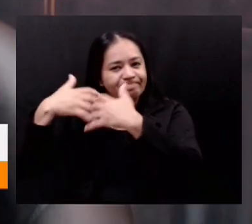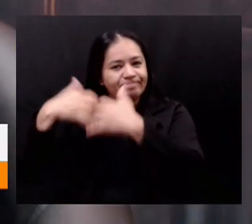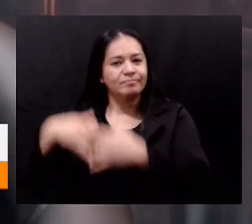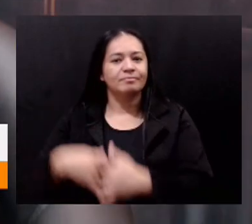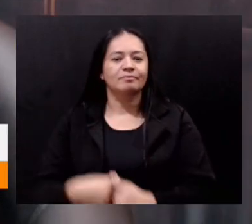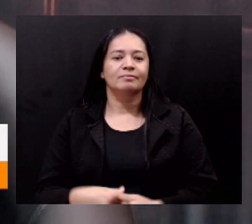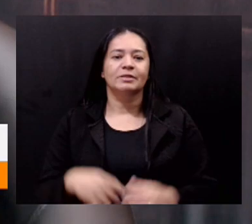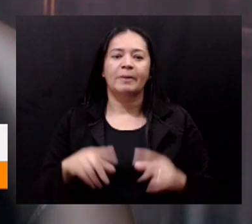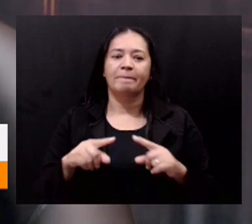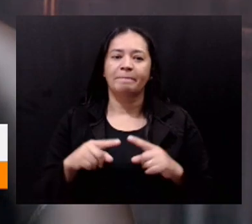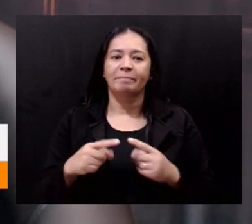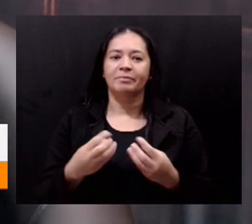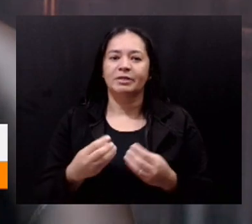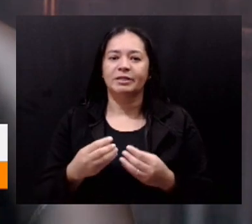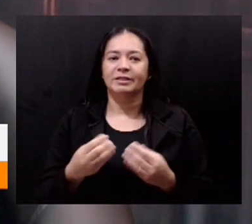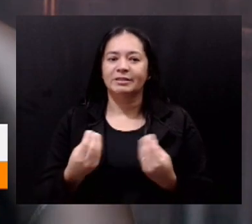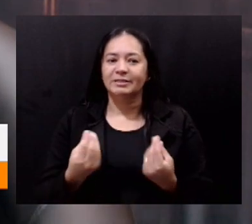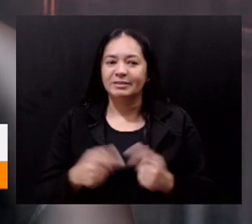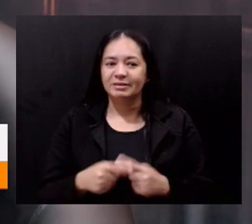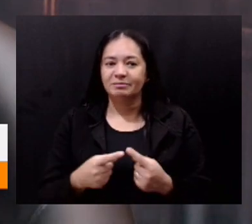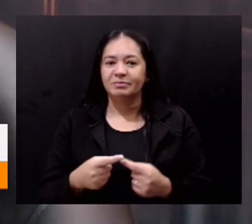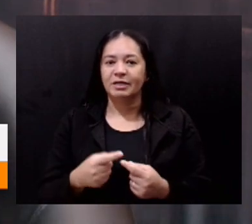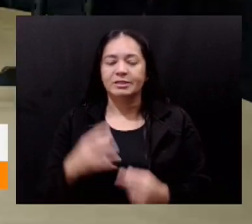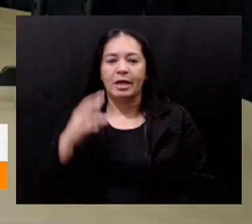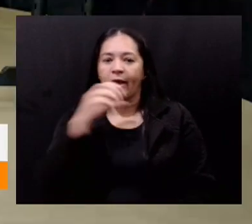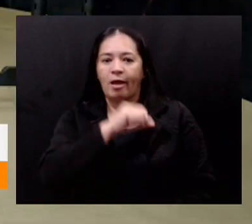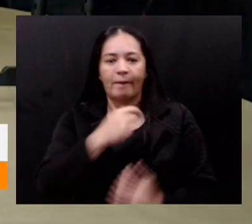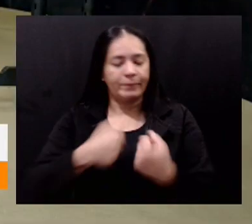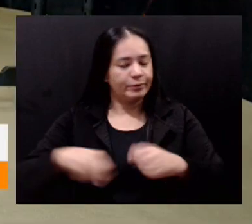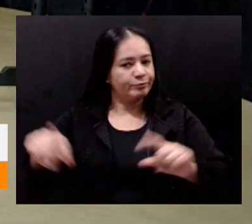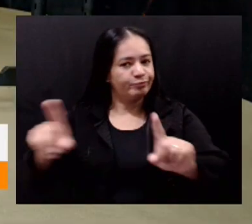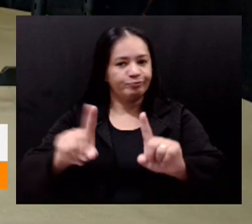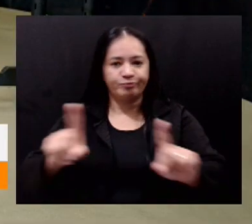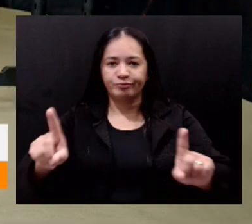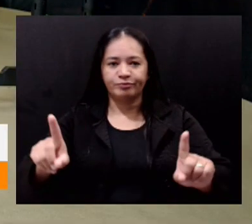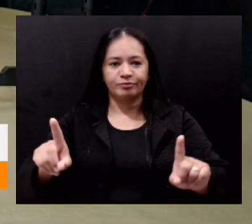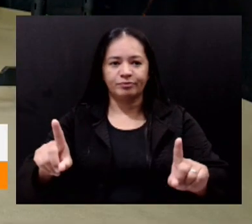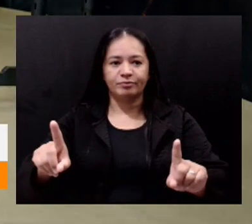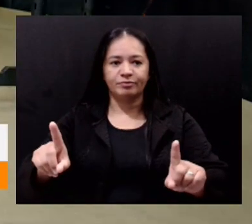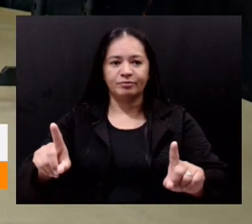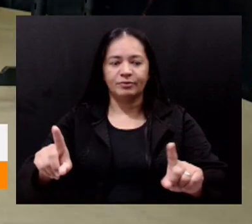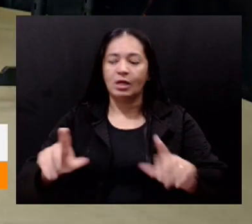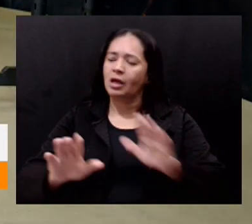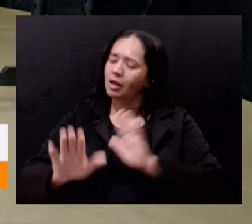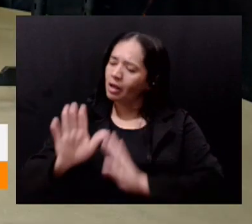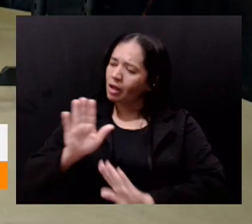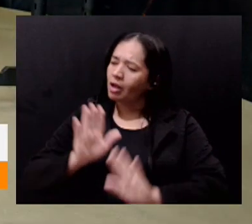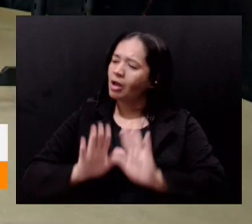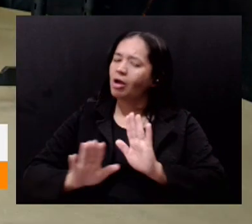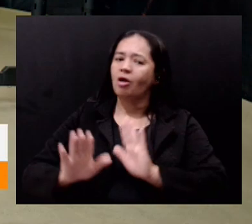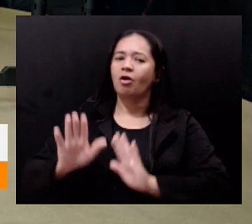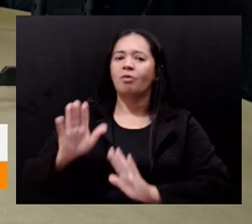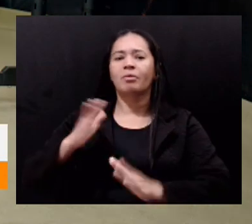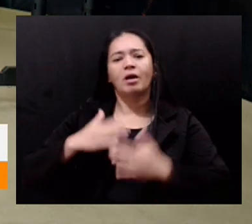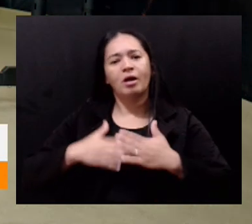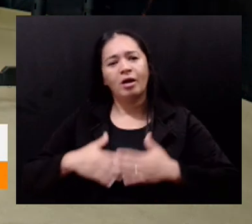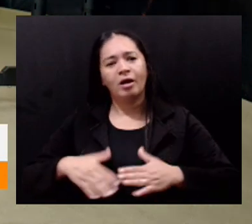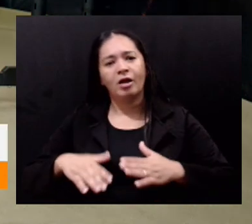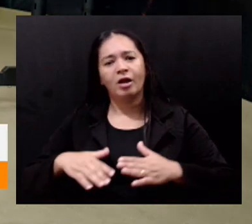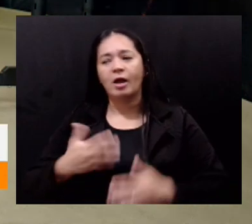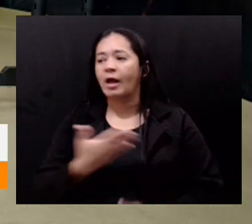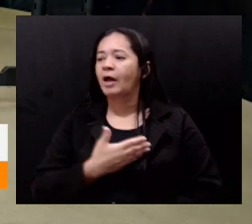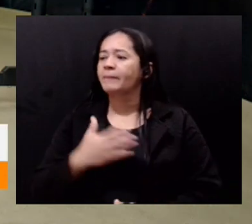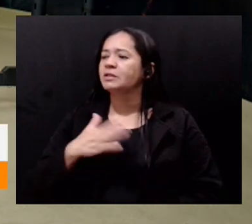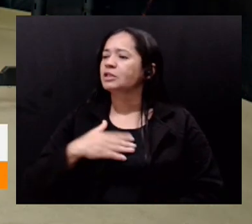fazer isso de uma hora para outra. E não chegar tão assim, vai com calma. É, vai tipo assim, ó, que- eu quero encerrar a amizade com você, tá? Tchau, fui.